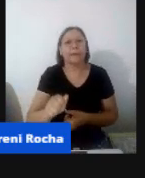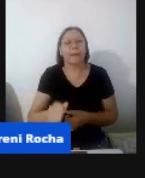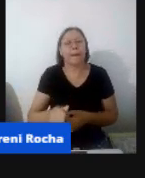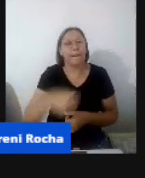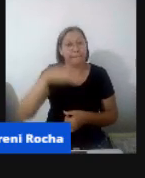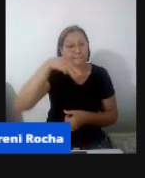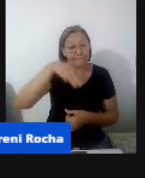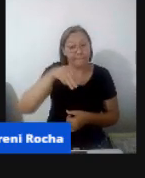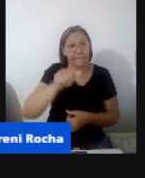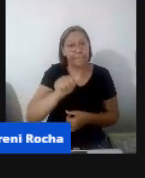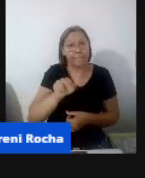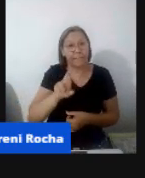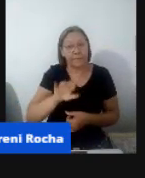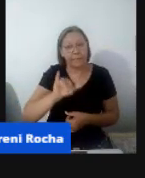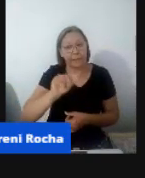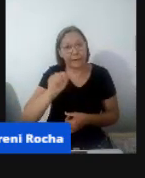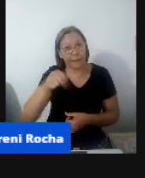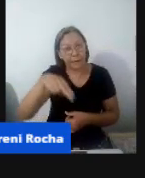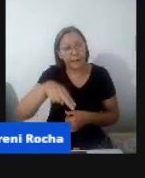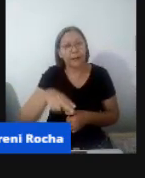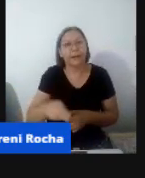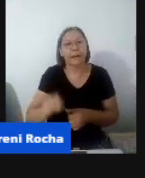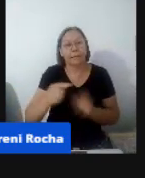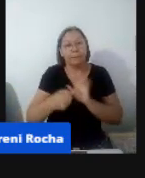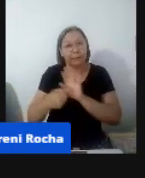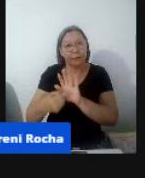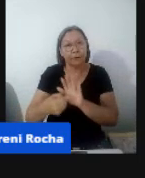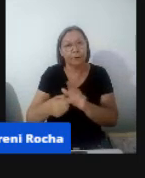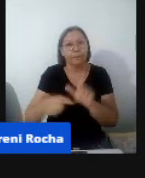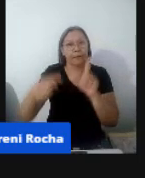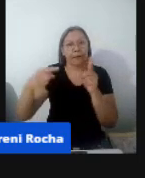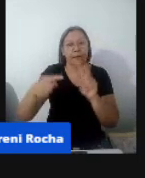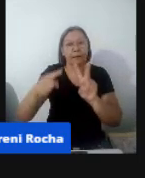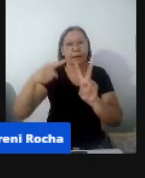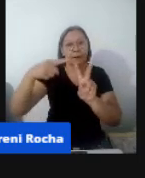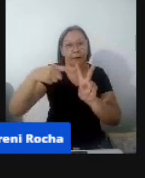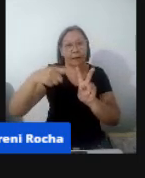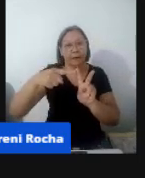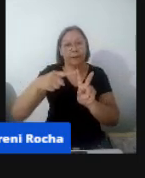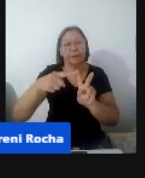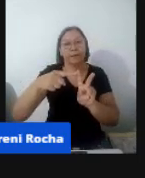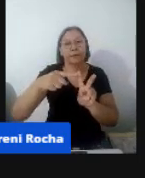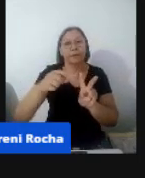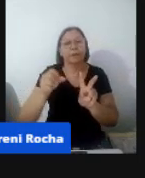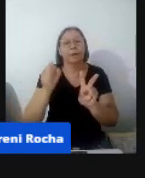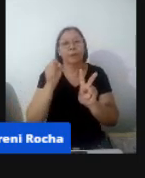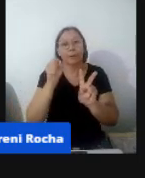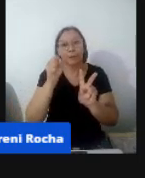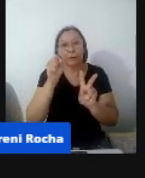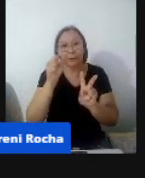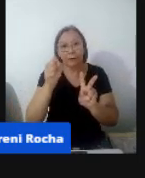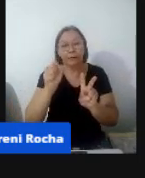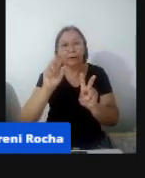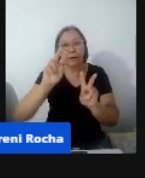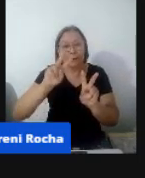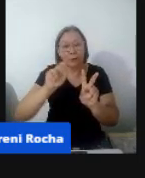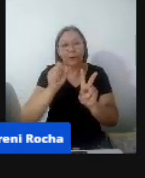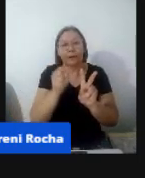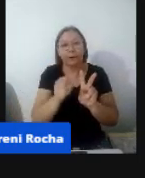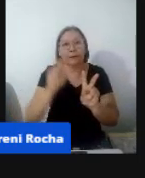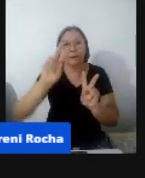a operação raiz oitava de 5 elevado à oitava